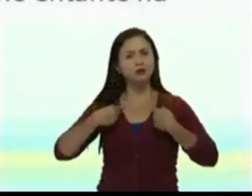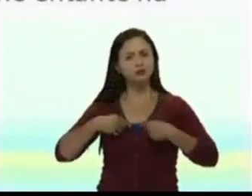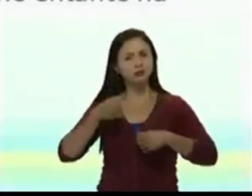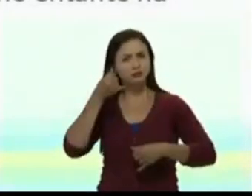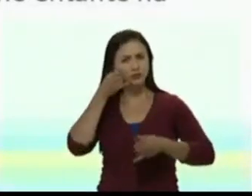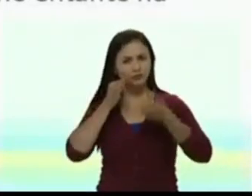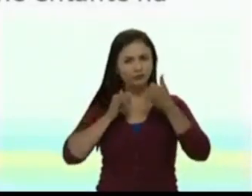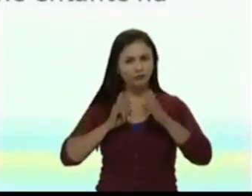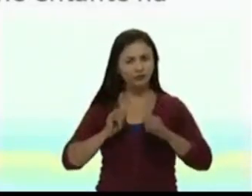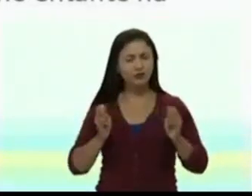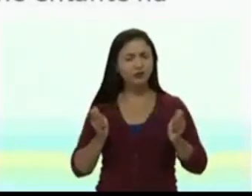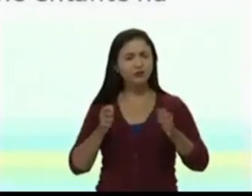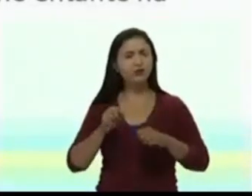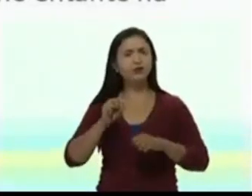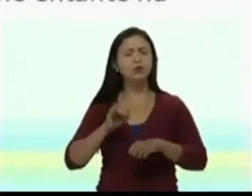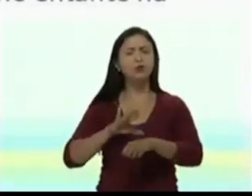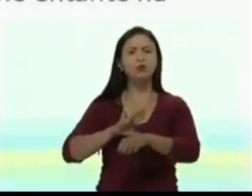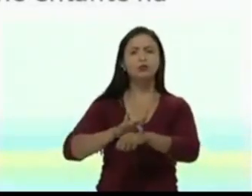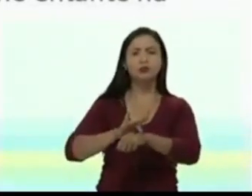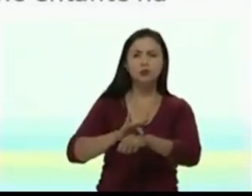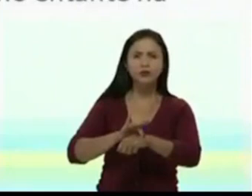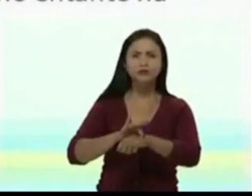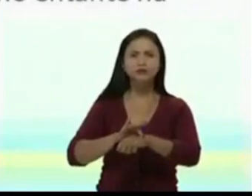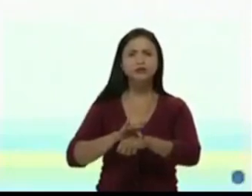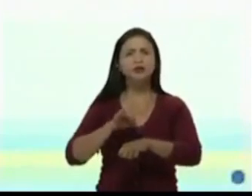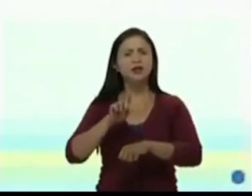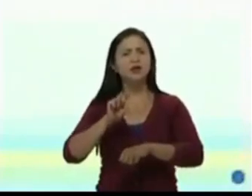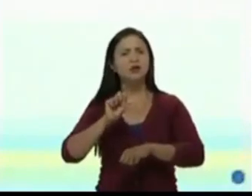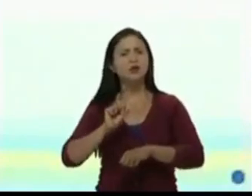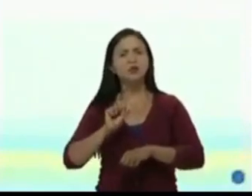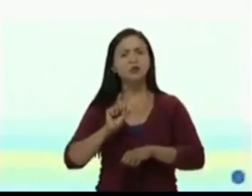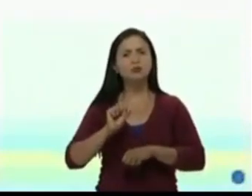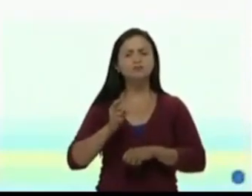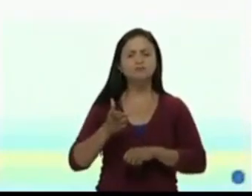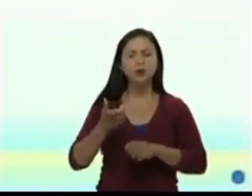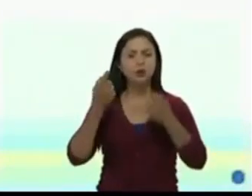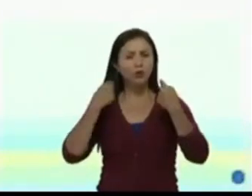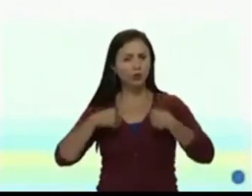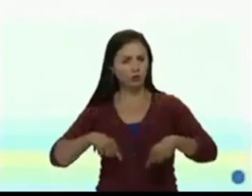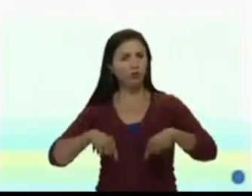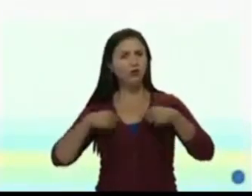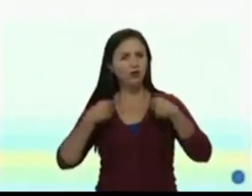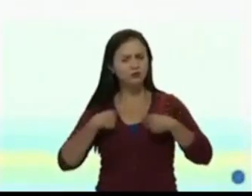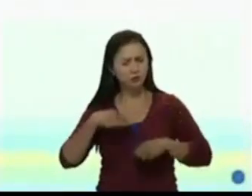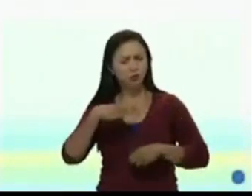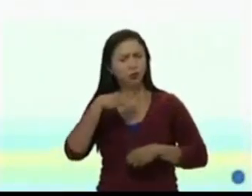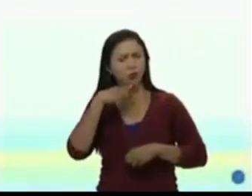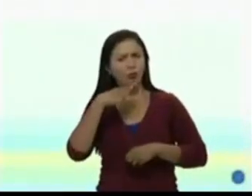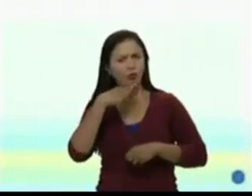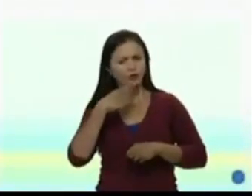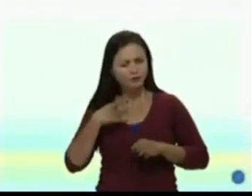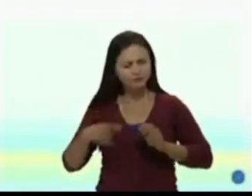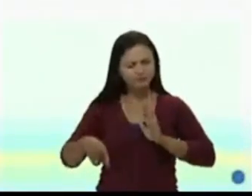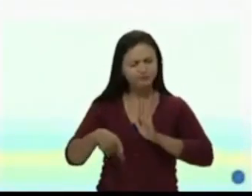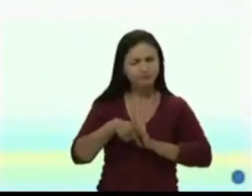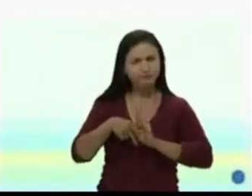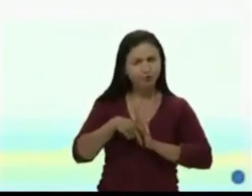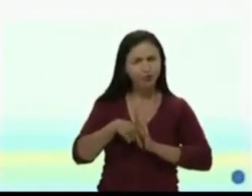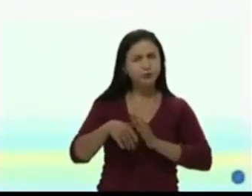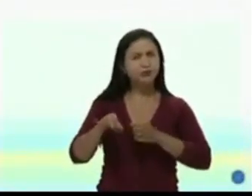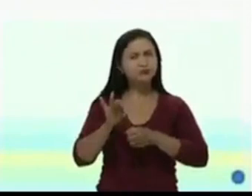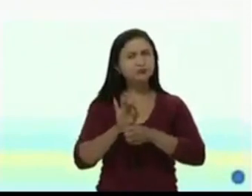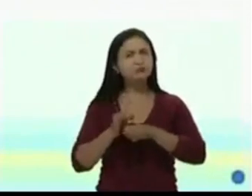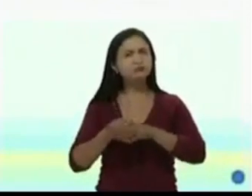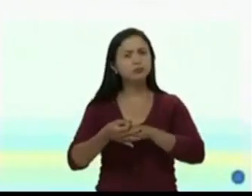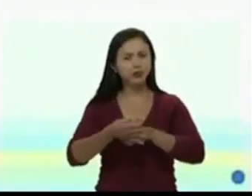acontece nos casos das doenças autoimunes, onde o nosso organismo reconhece as nossas próprias moléculas como